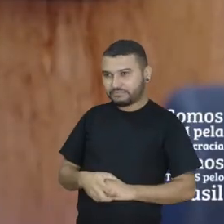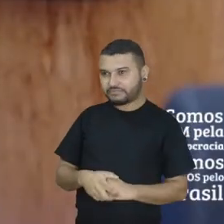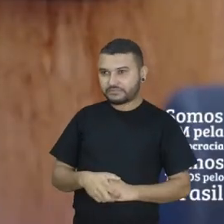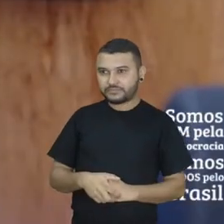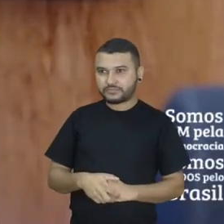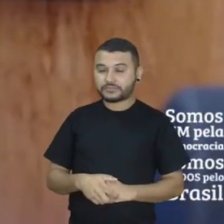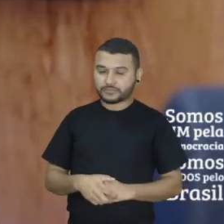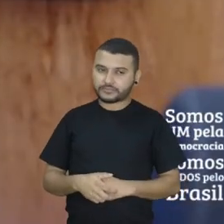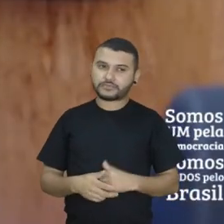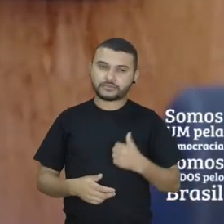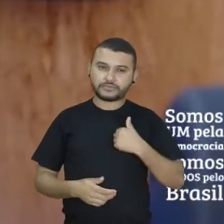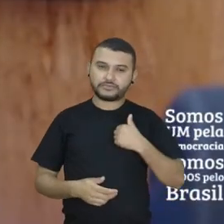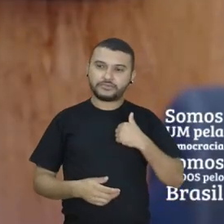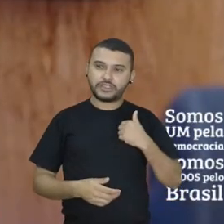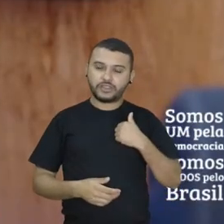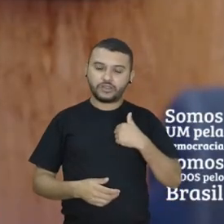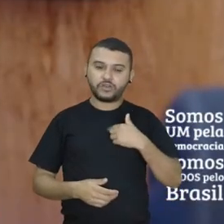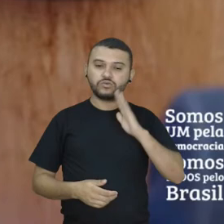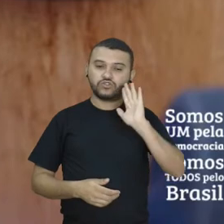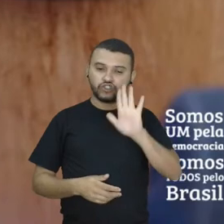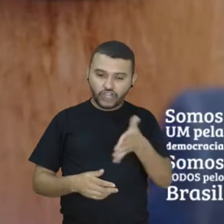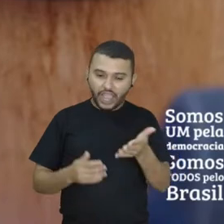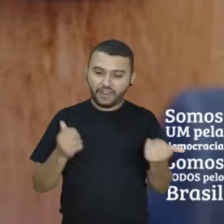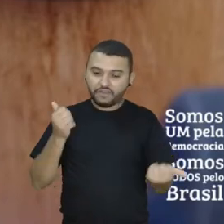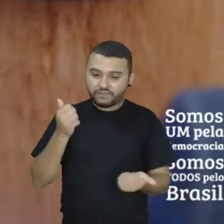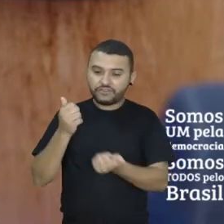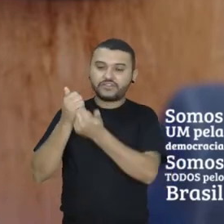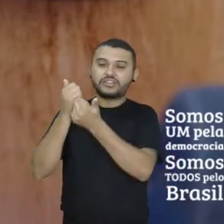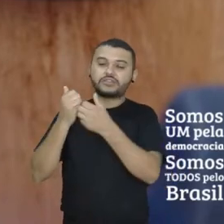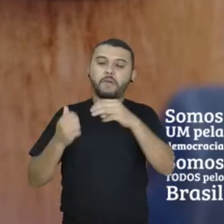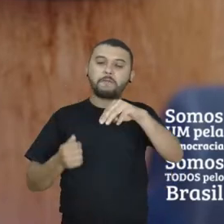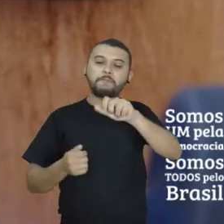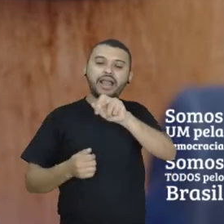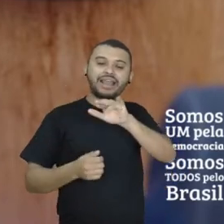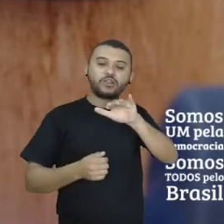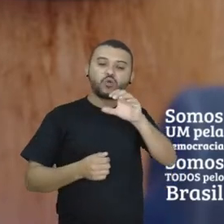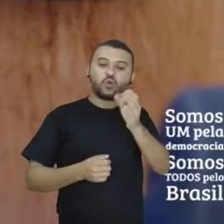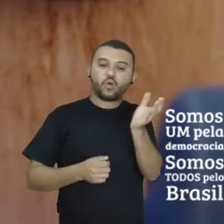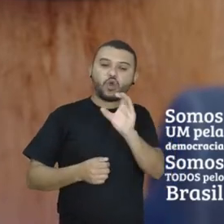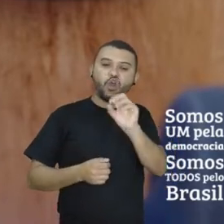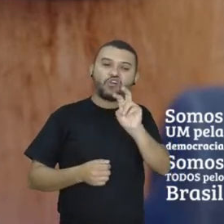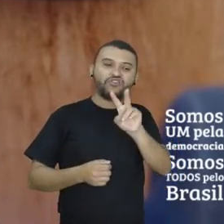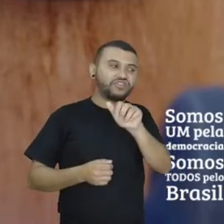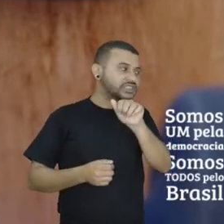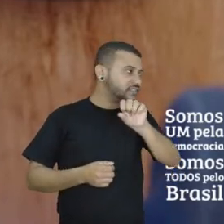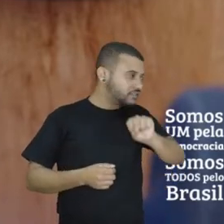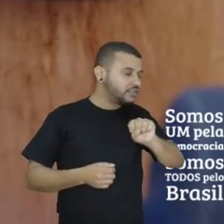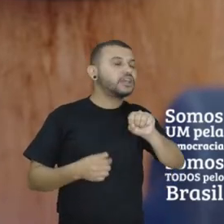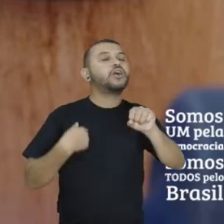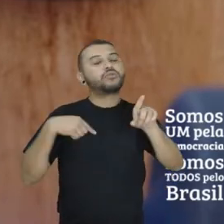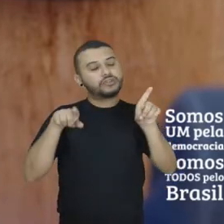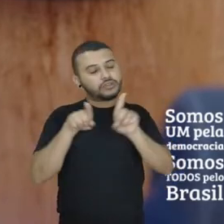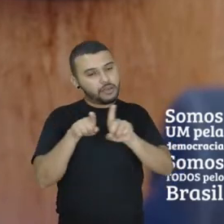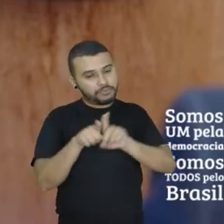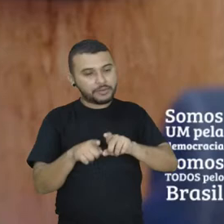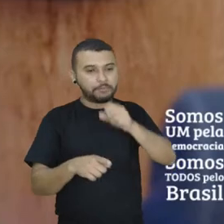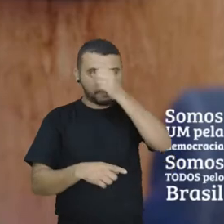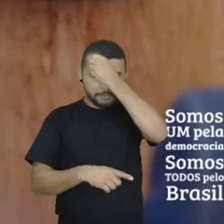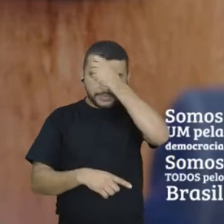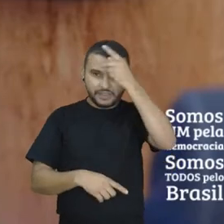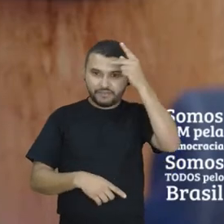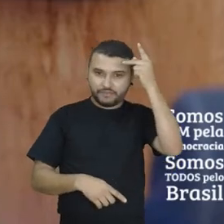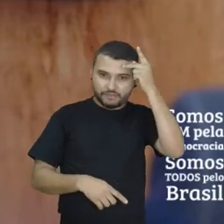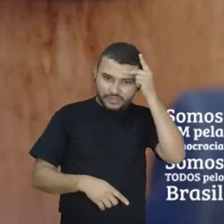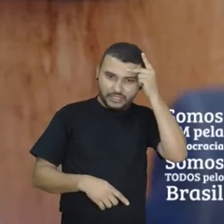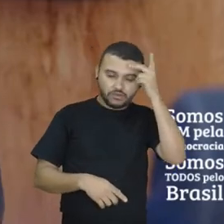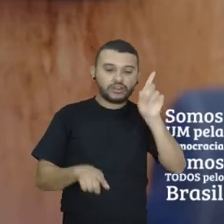Eu entendo. Eu já fui vice do Mário Covas. Sim. E já fui prefeito, eu, o titular, e